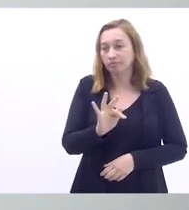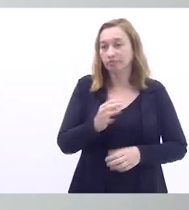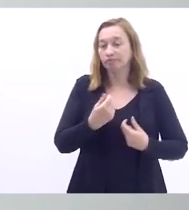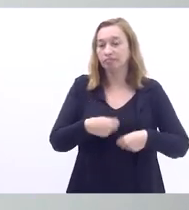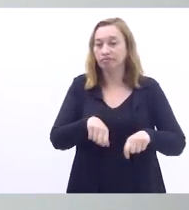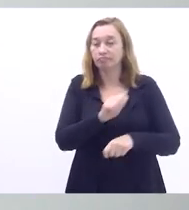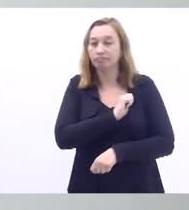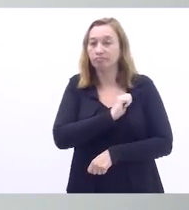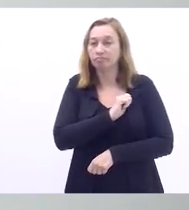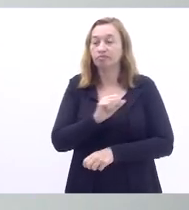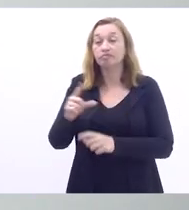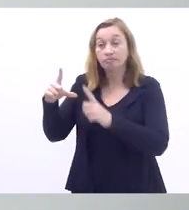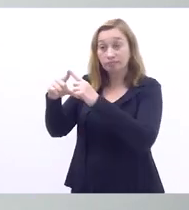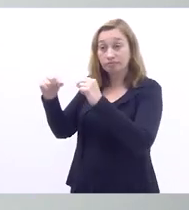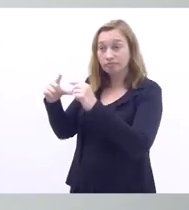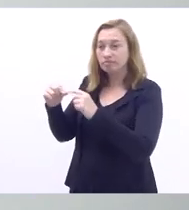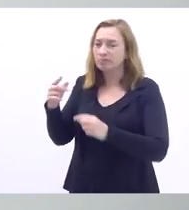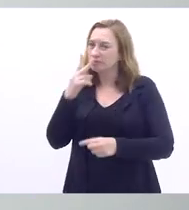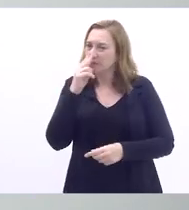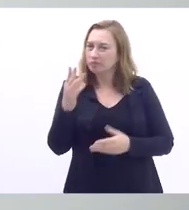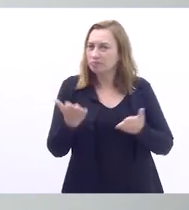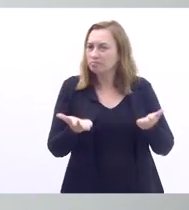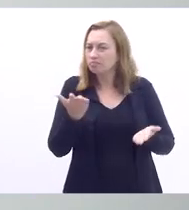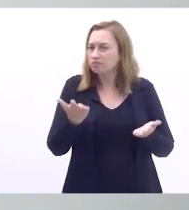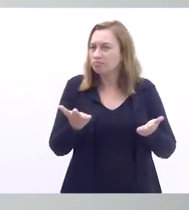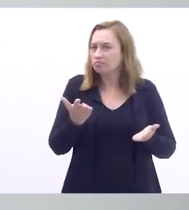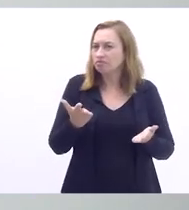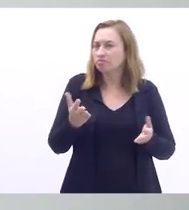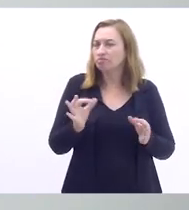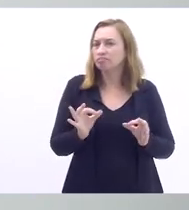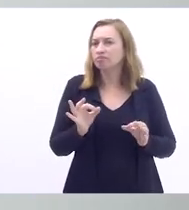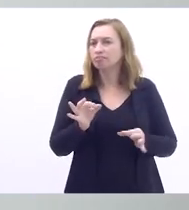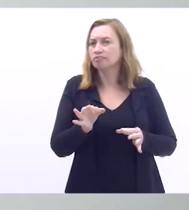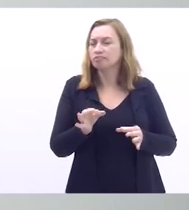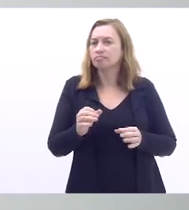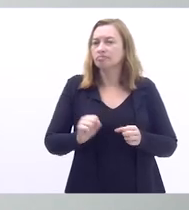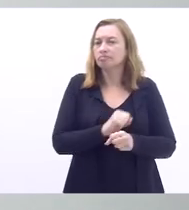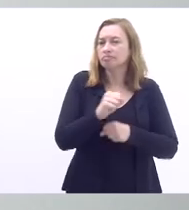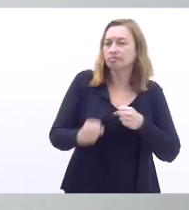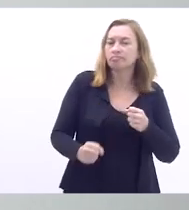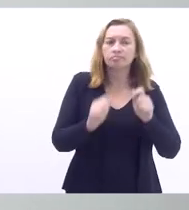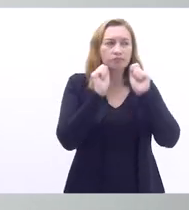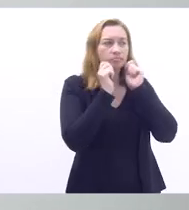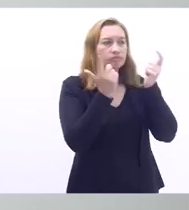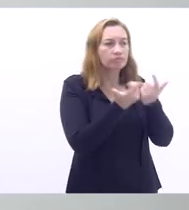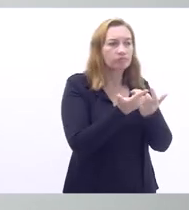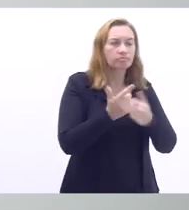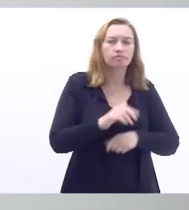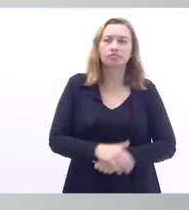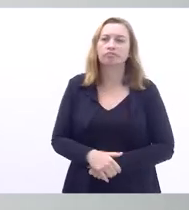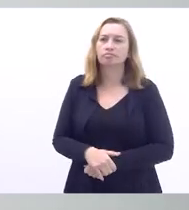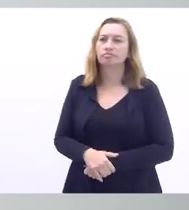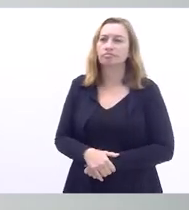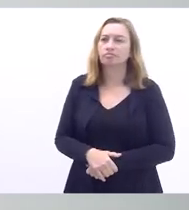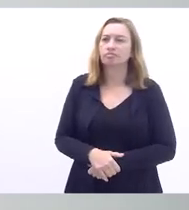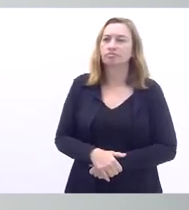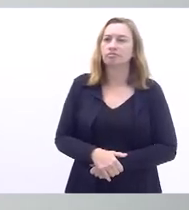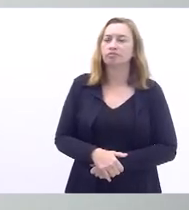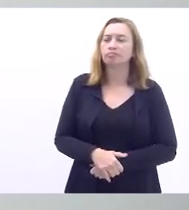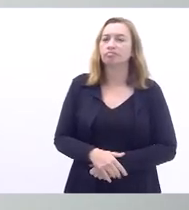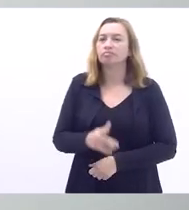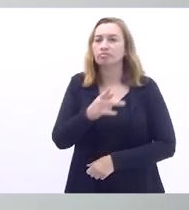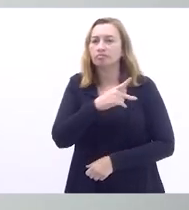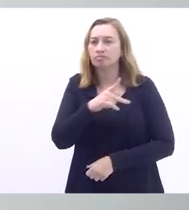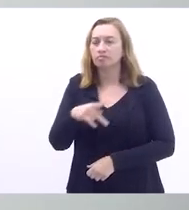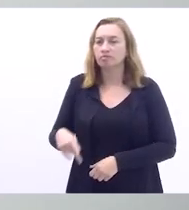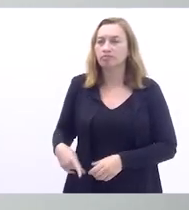Brasília o que parece que tem um Poder Paralelo que se sobrepõe à alerj e se sobrepõe à uma data do dos presidentes das